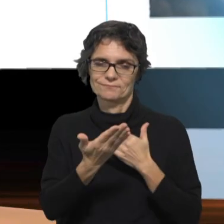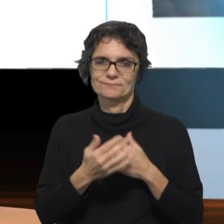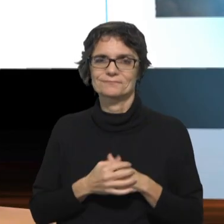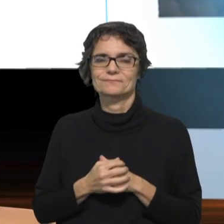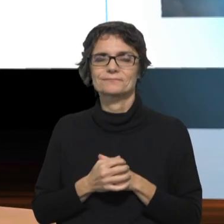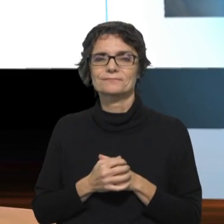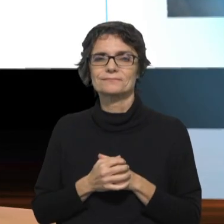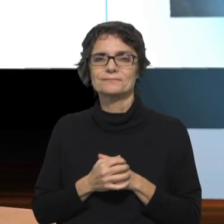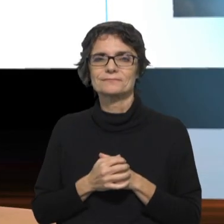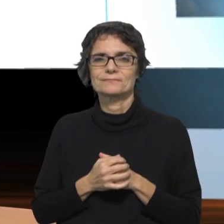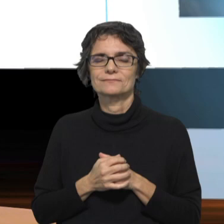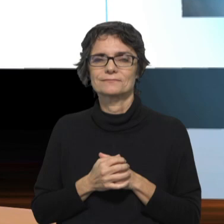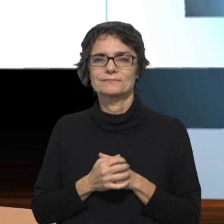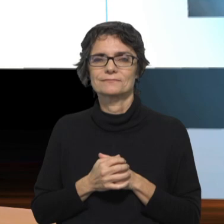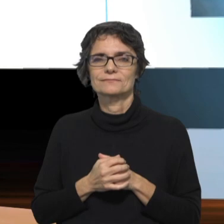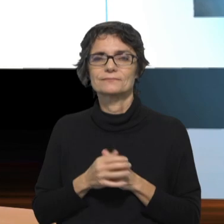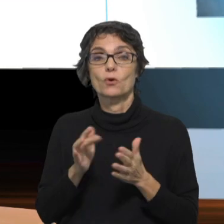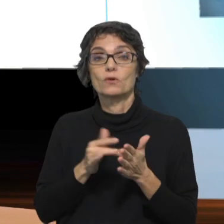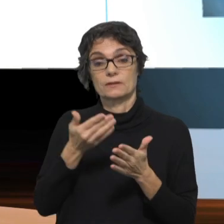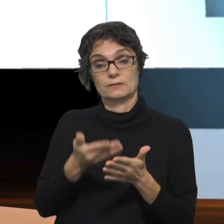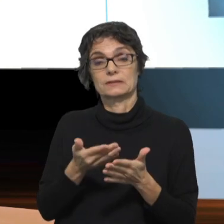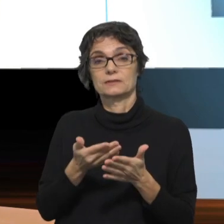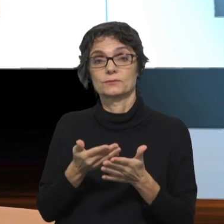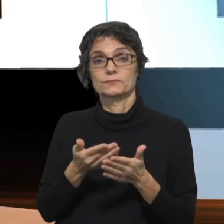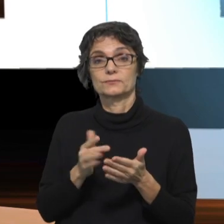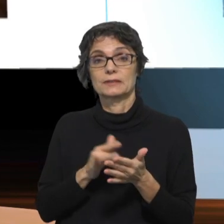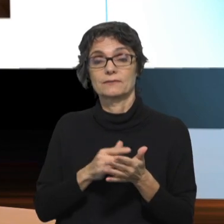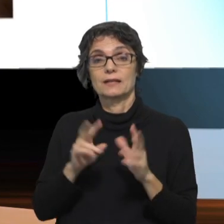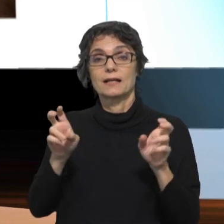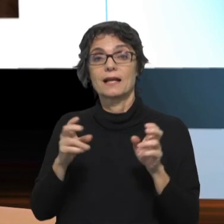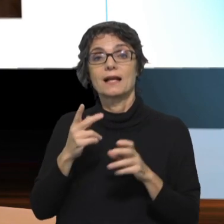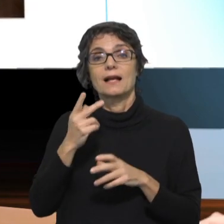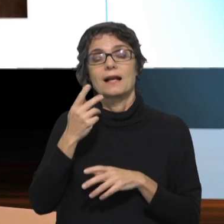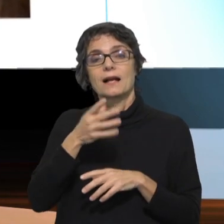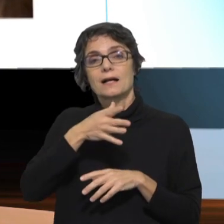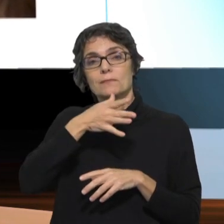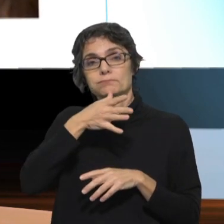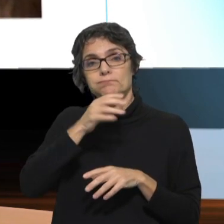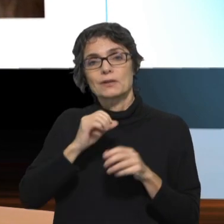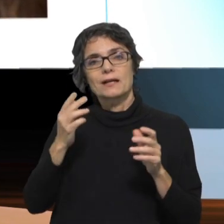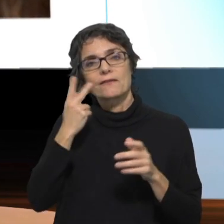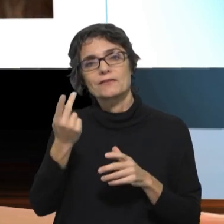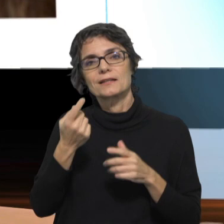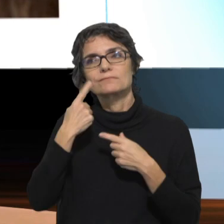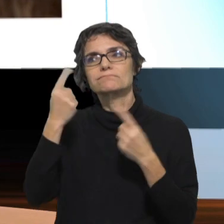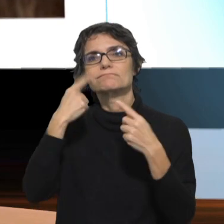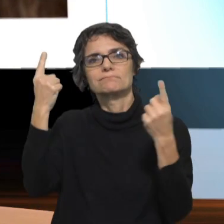connosco. E precisamente este livro, Viver a Palavra, Viver e Proclamar a Palavra, reflexões em